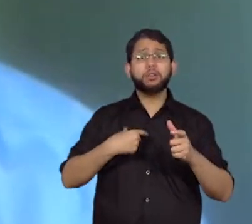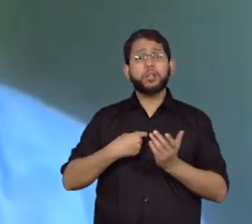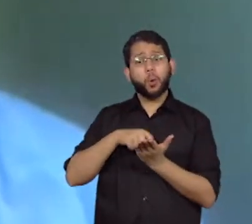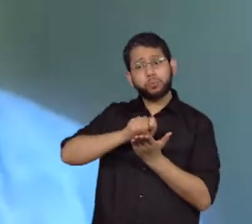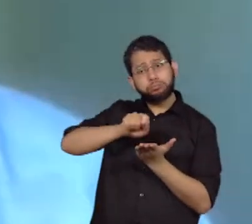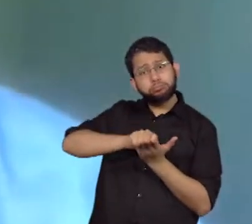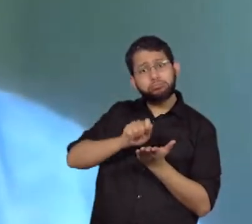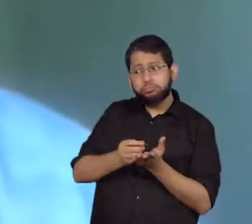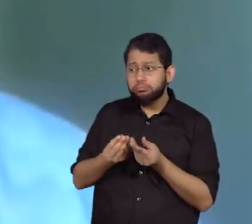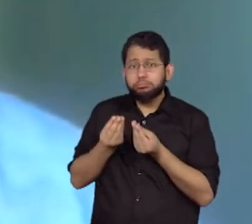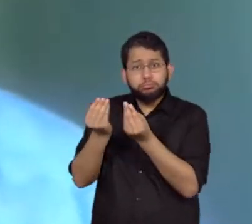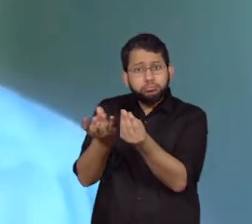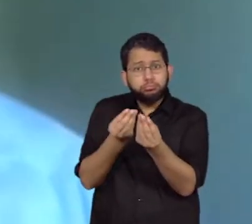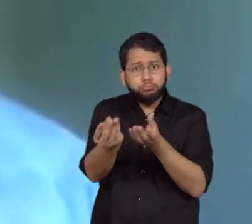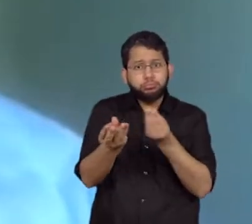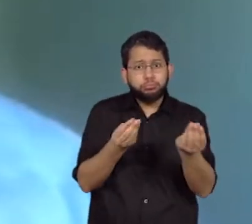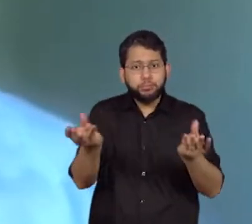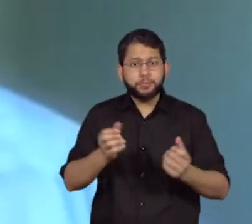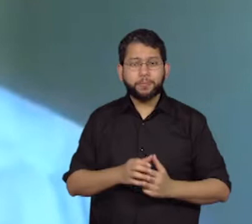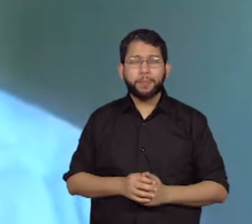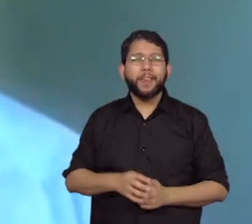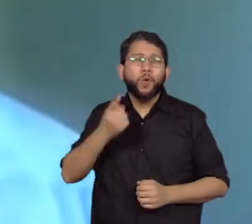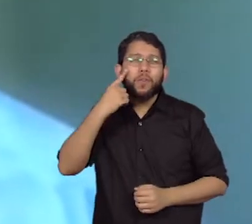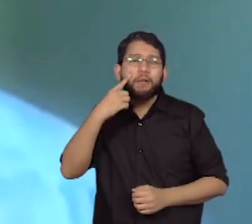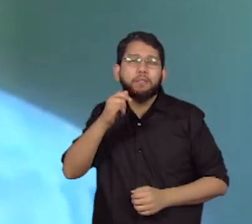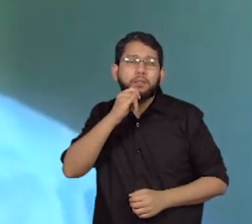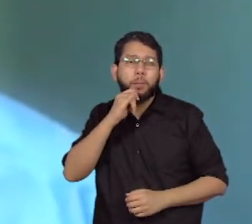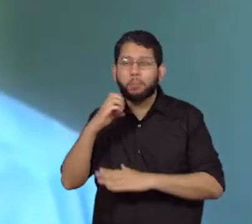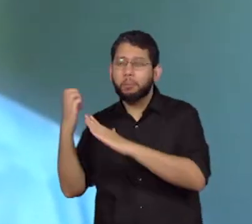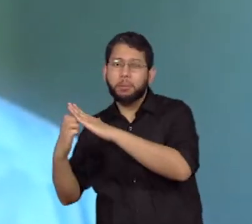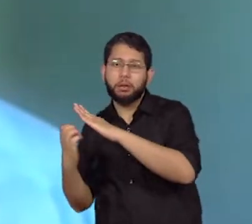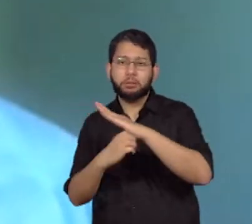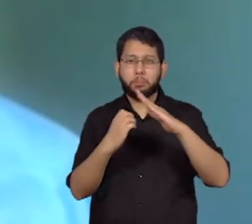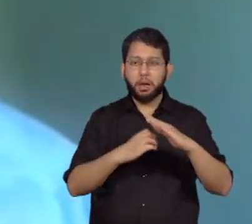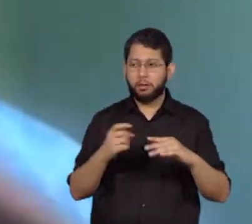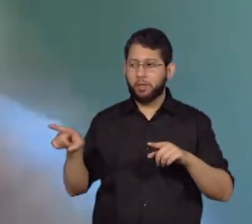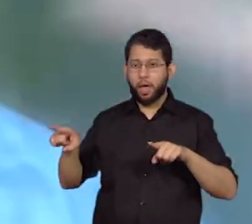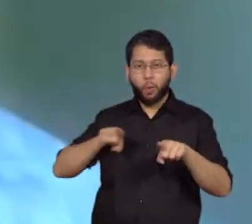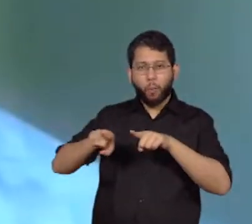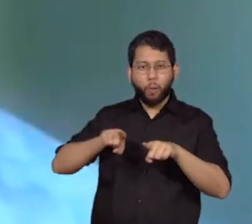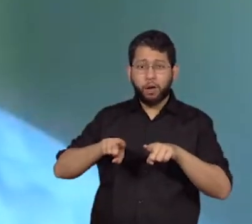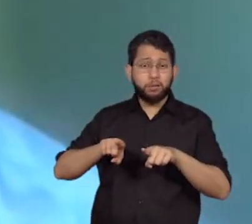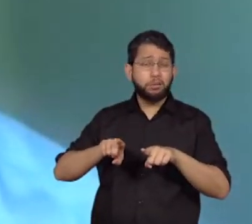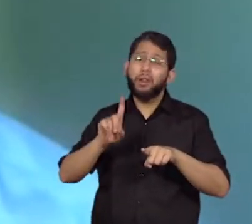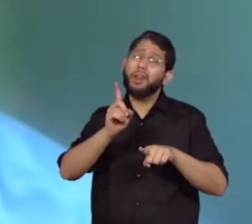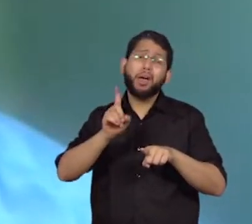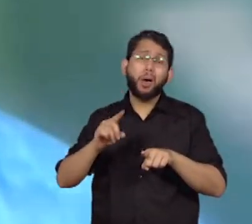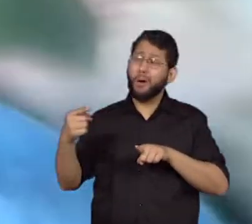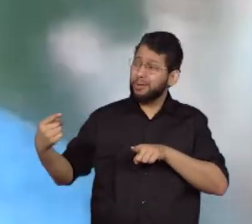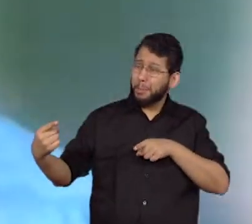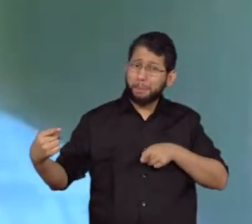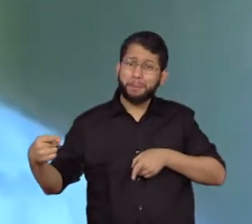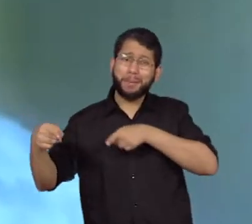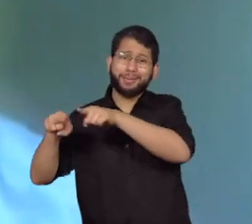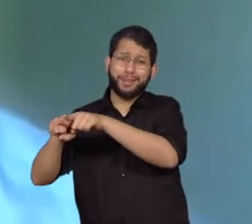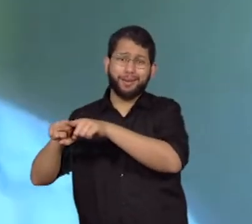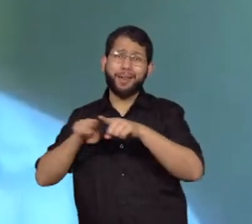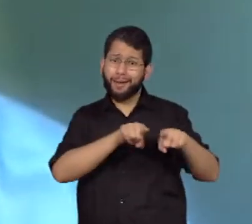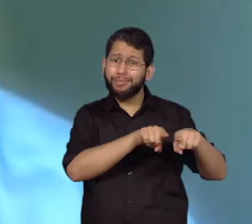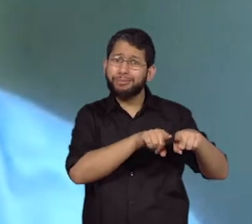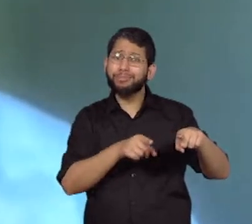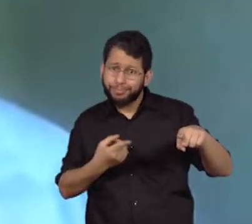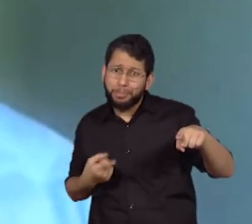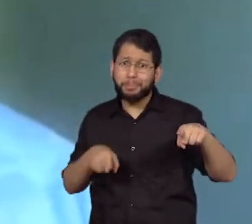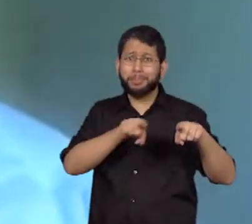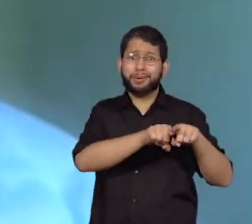Eu sempre vi os outros veículos não como competidores, mas como parceiros. A internet é muito grande mesmo, assim,